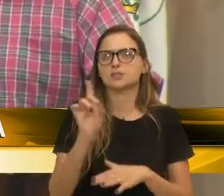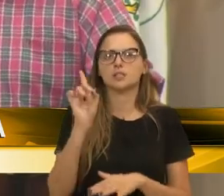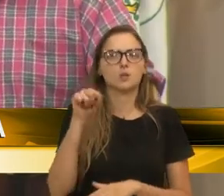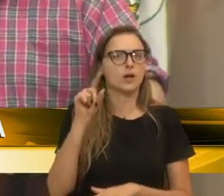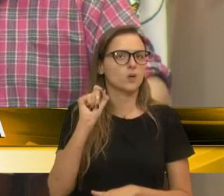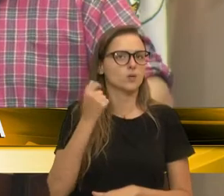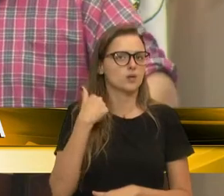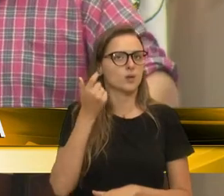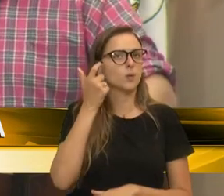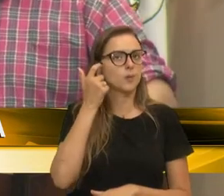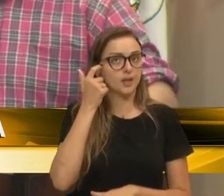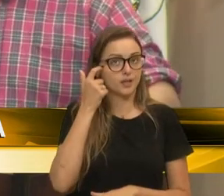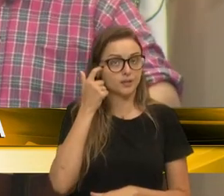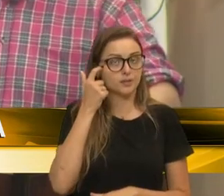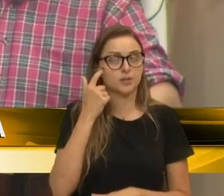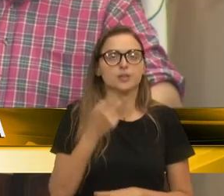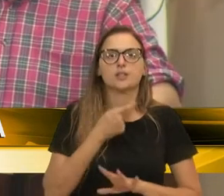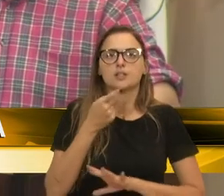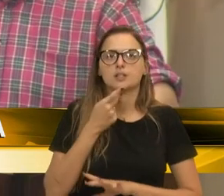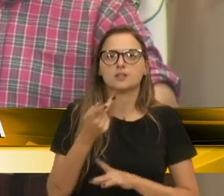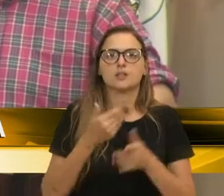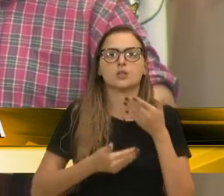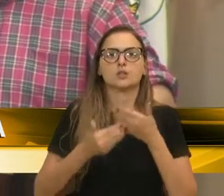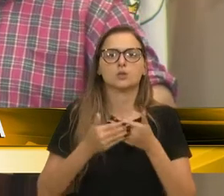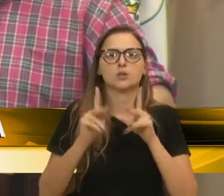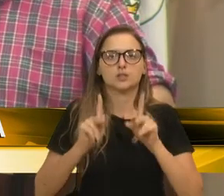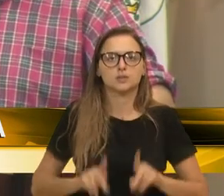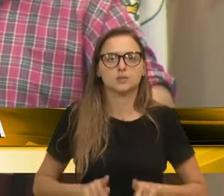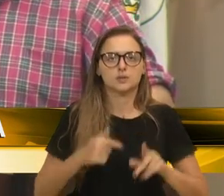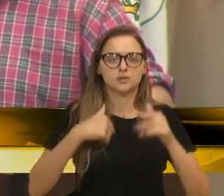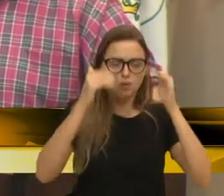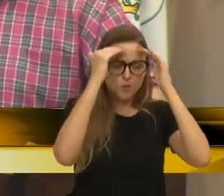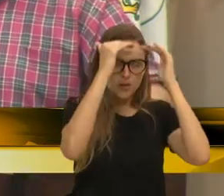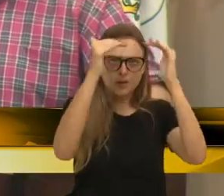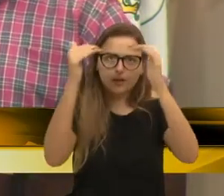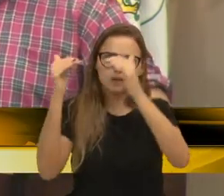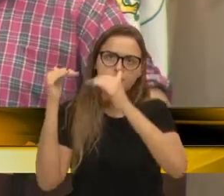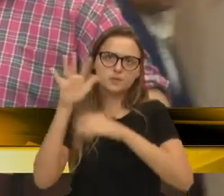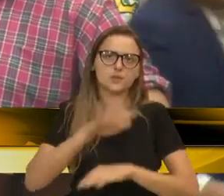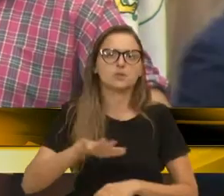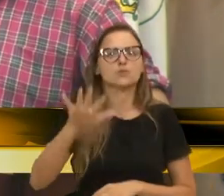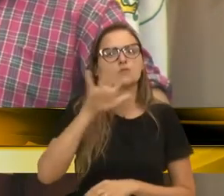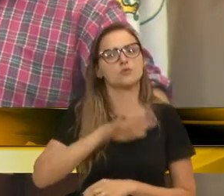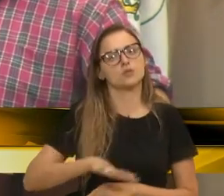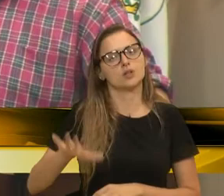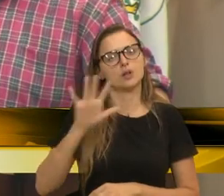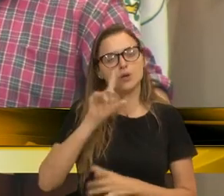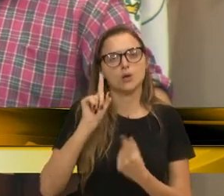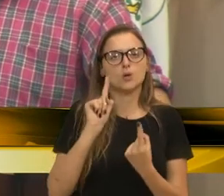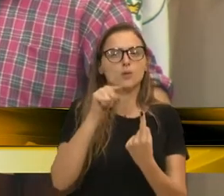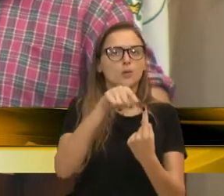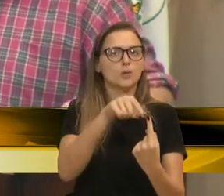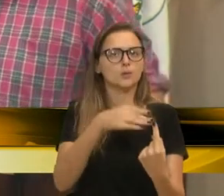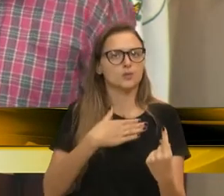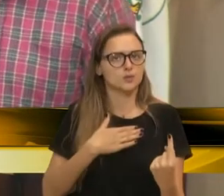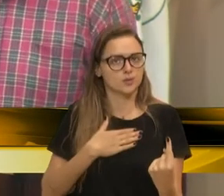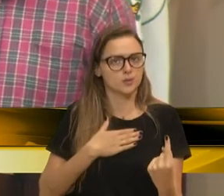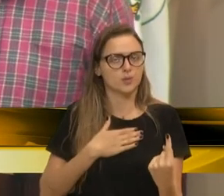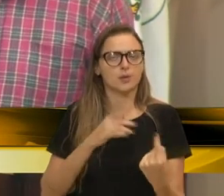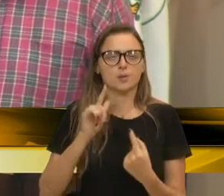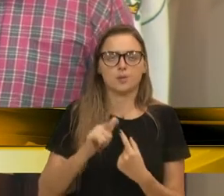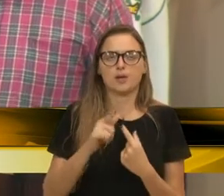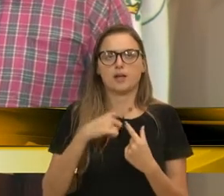pensamento desse vereador, que trata todas as pessoas com o maior respeito possível, e o objetivo, pode ter certeza, que não é